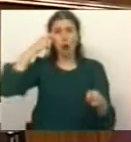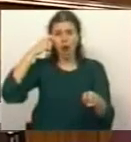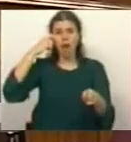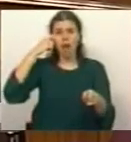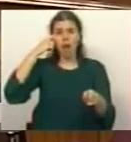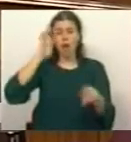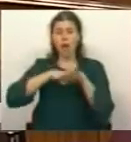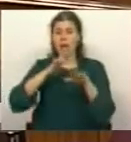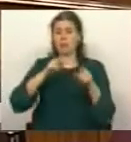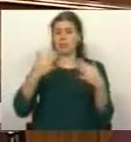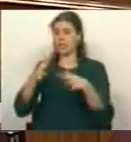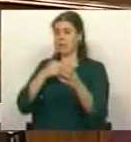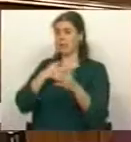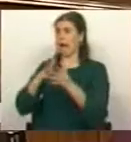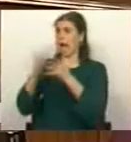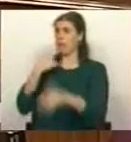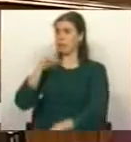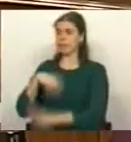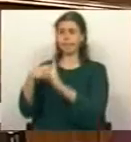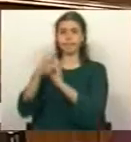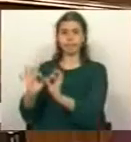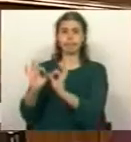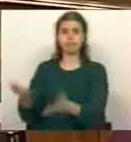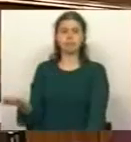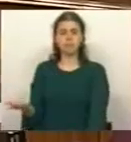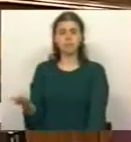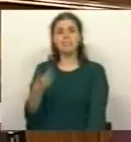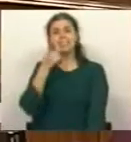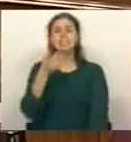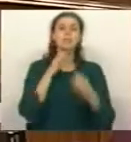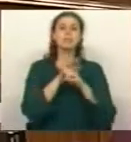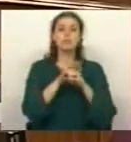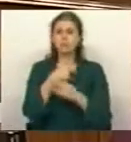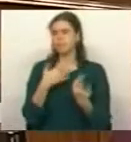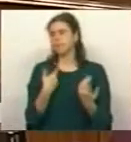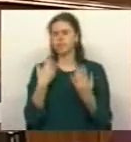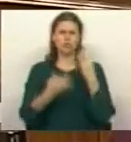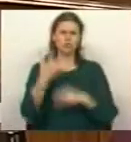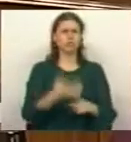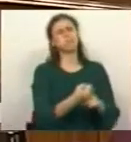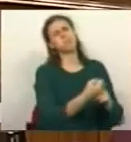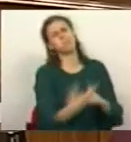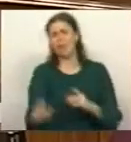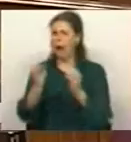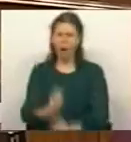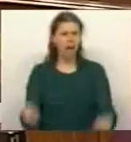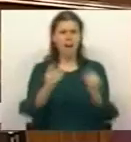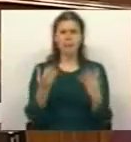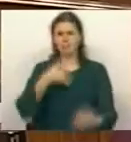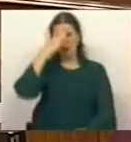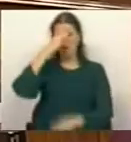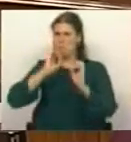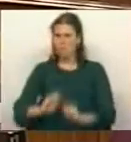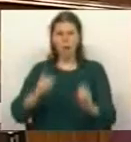prejudicadas, enquanto as grandes empresas são mais uma vez beneficiadas. Trata-se de uma situação repleta de injustiça e de imoralidade,